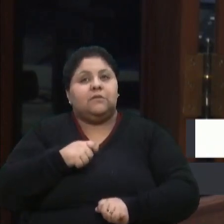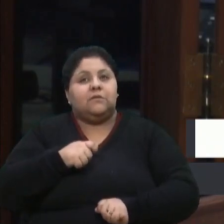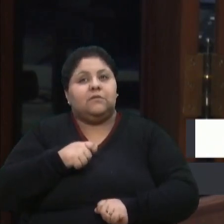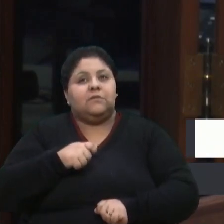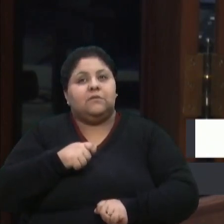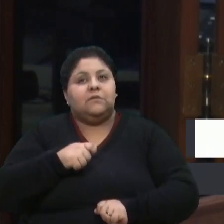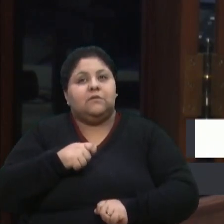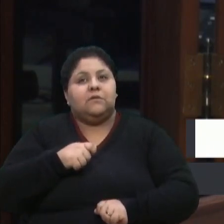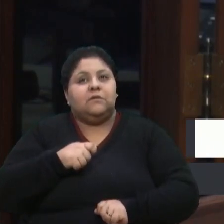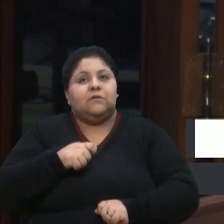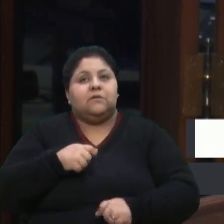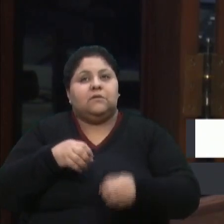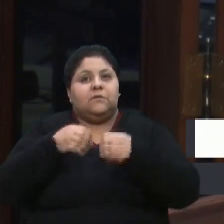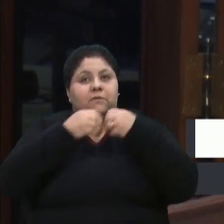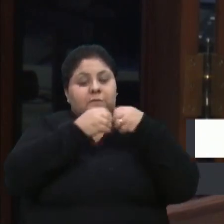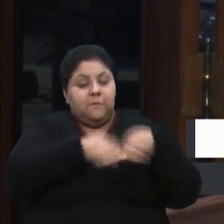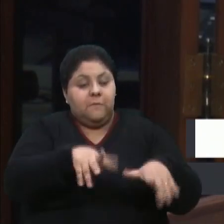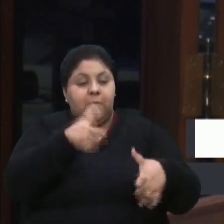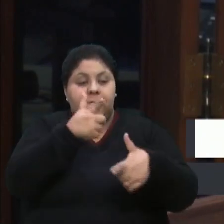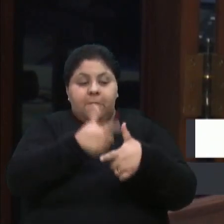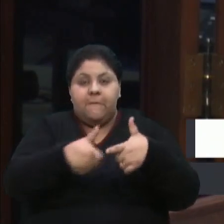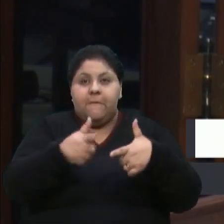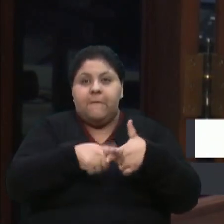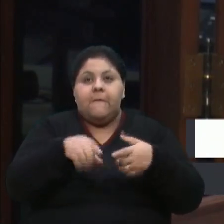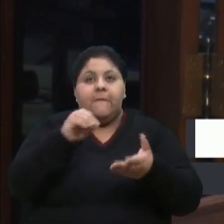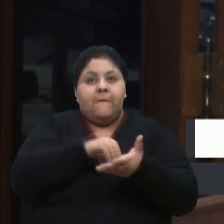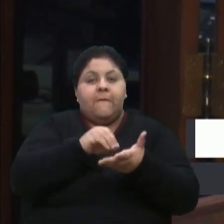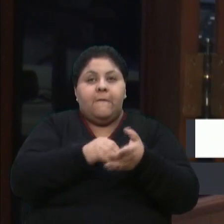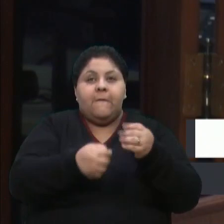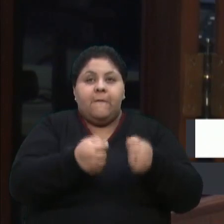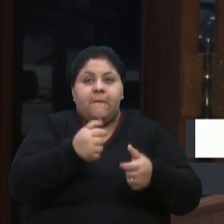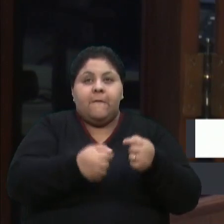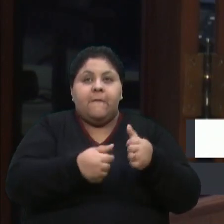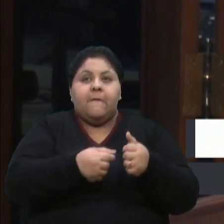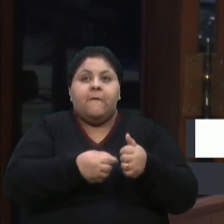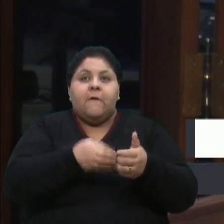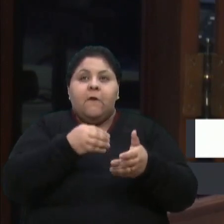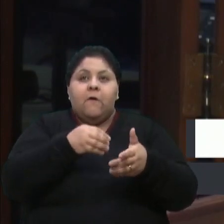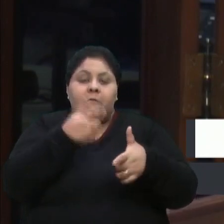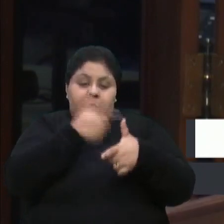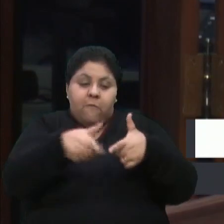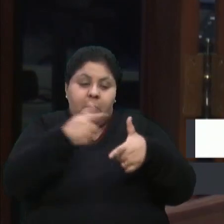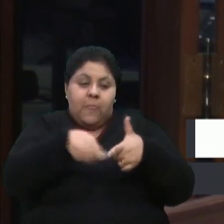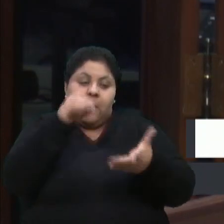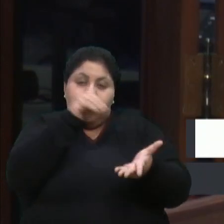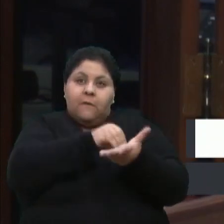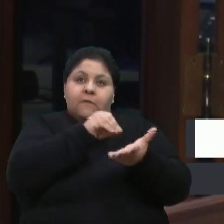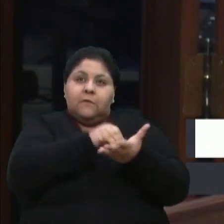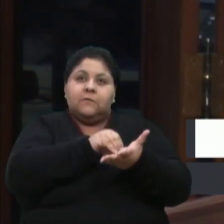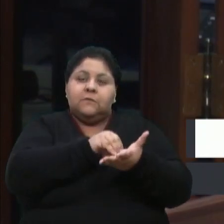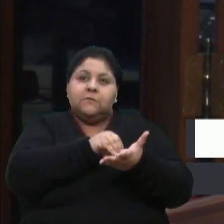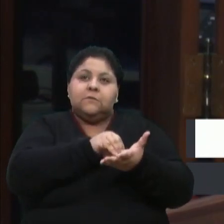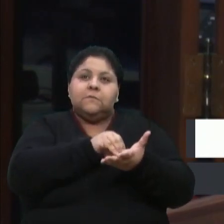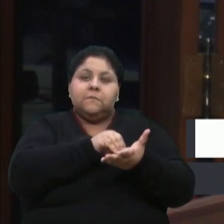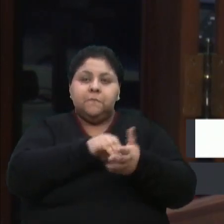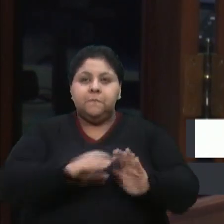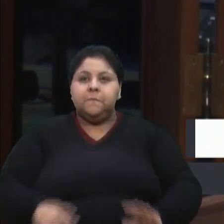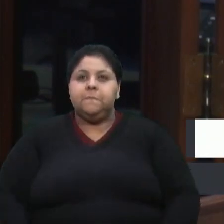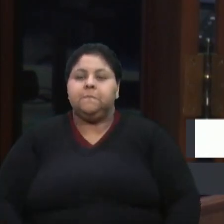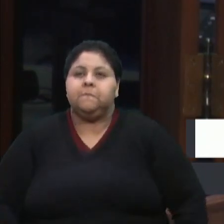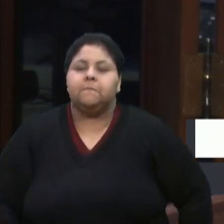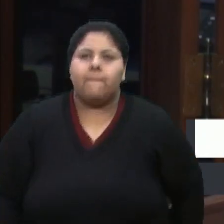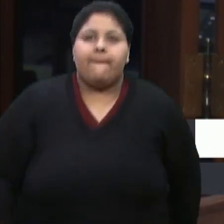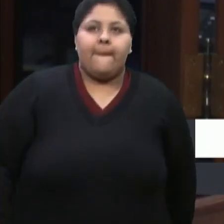hajam fraudes, que não hajam irregularidades, que não hajam gargalos. Mas a gente sabe que essas dificuldades elas precisam